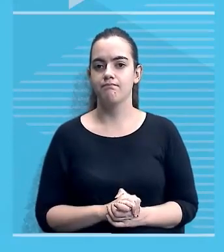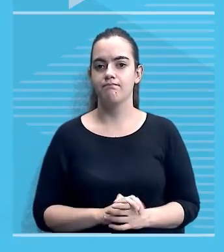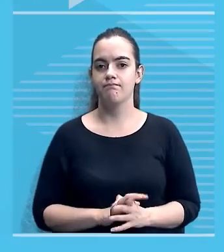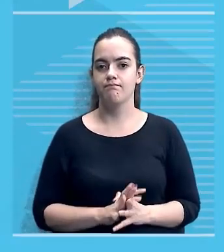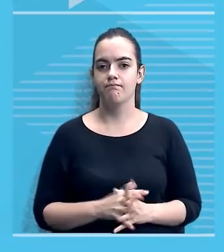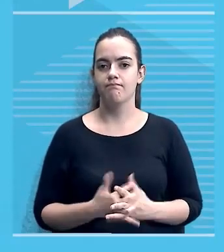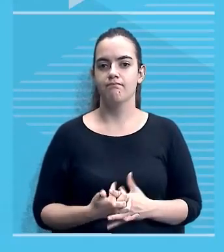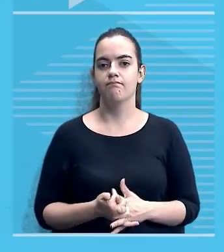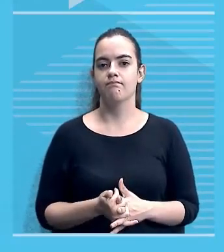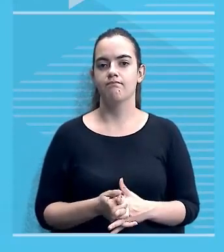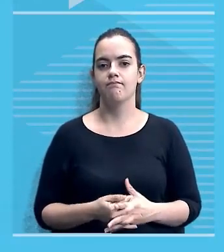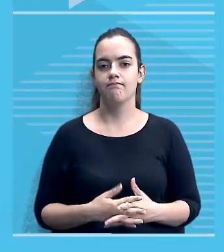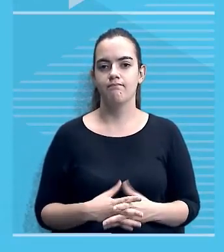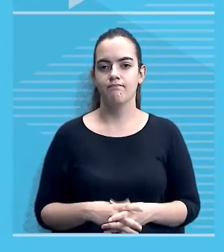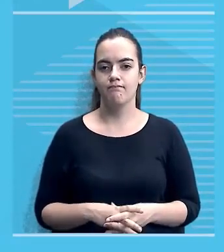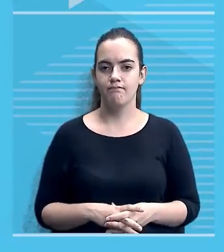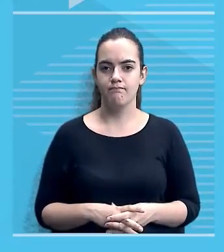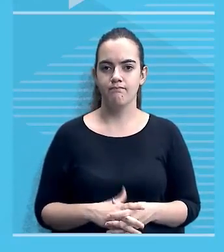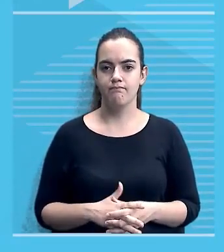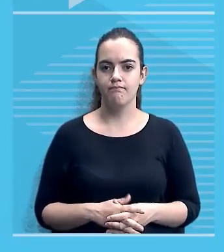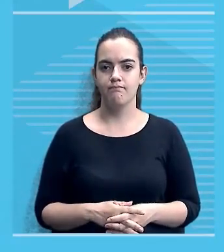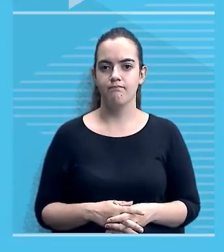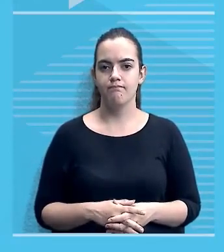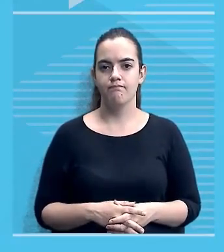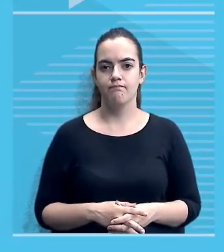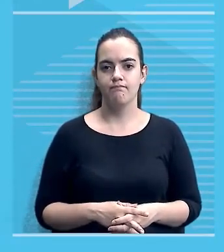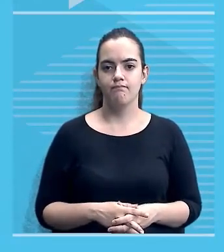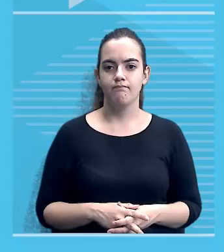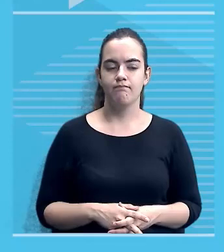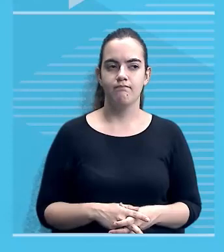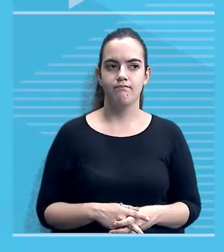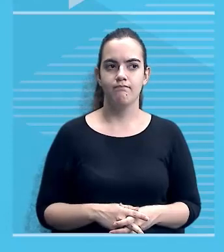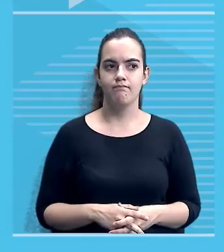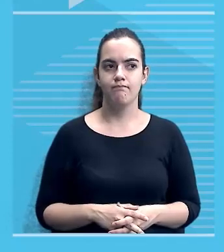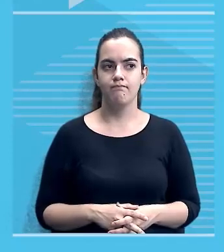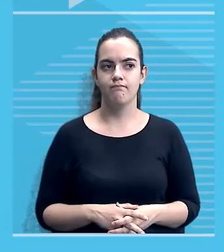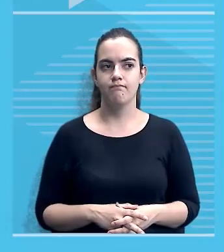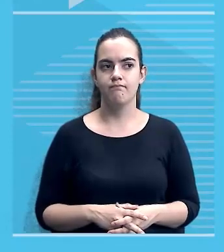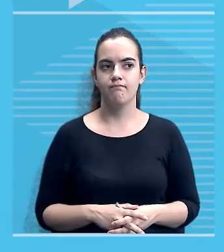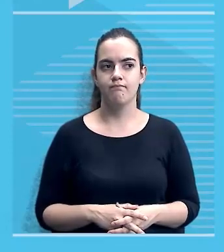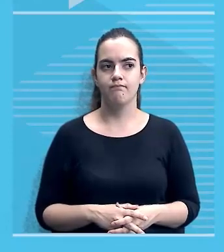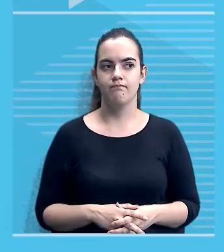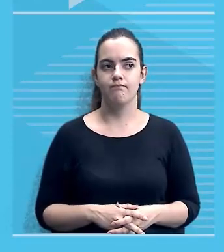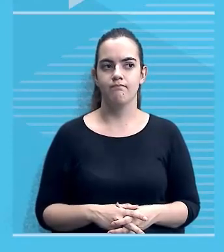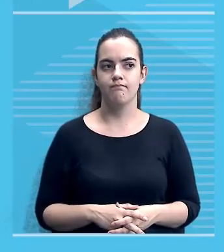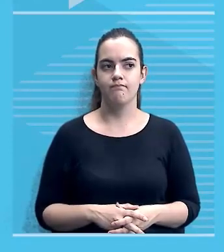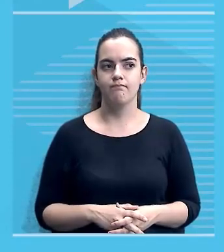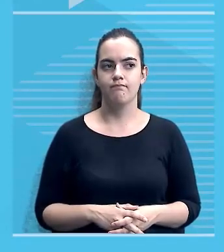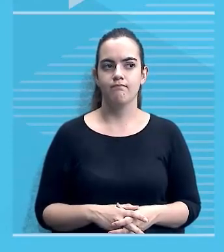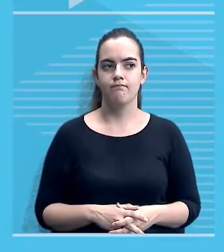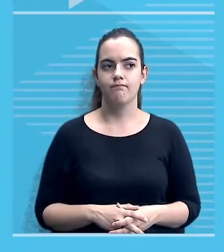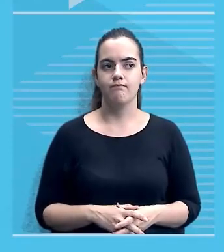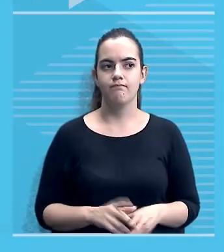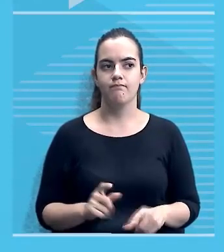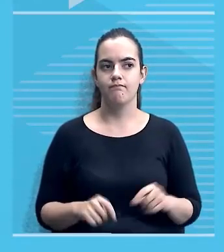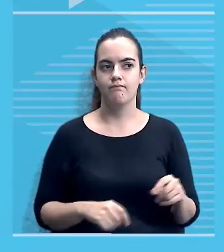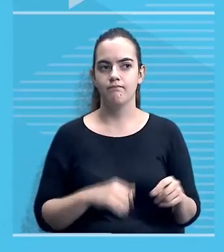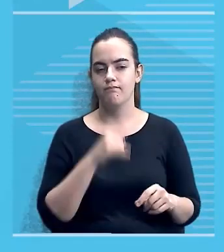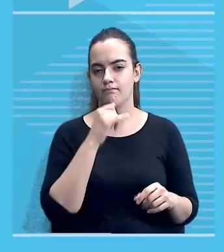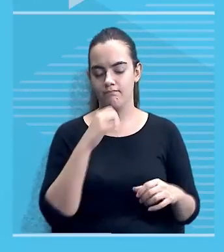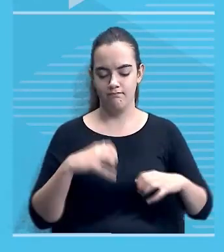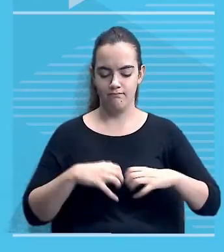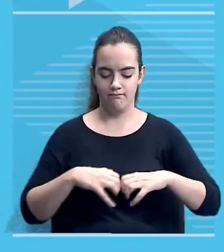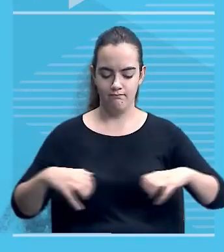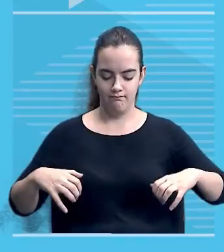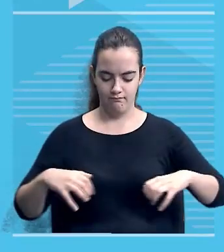a capacidade de maior ou menor polarização polarização é atrair para si normalmente cidade